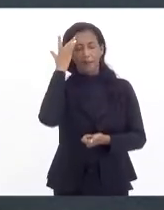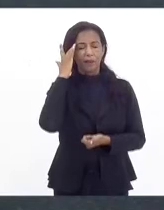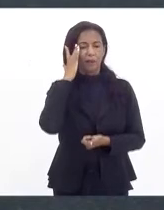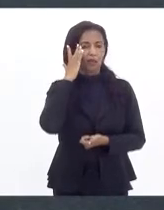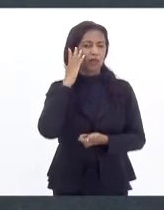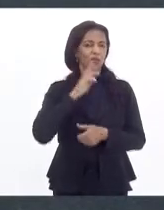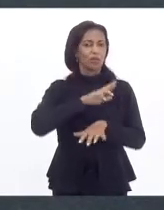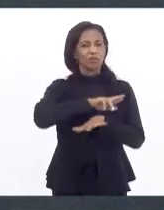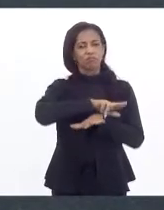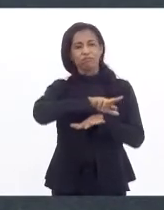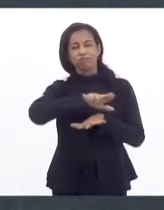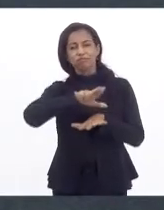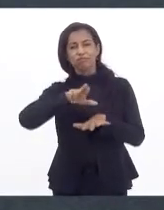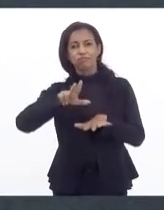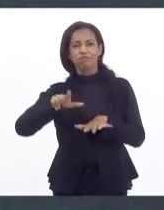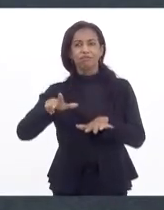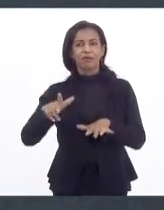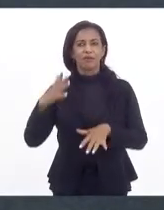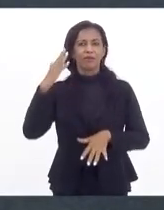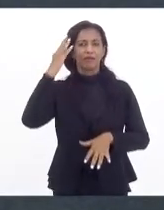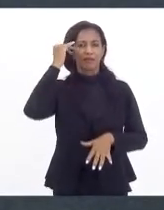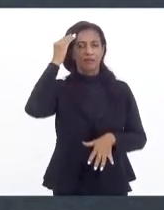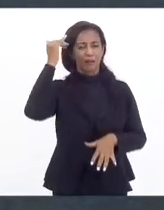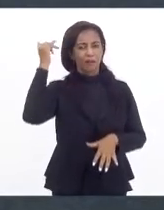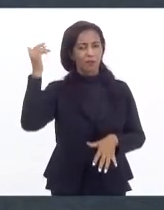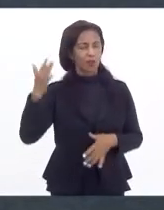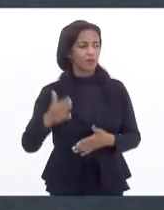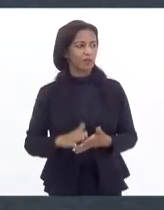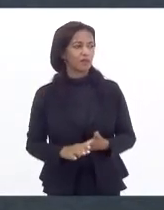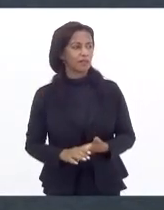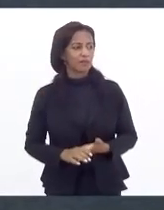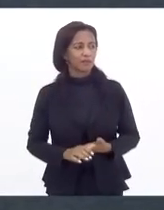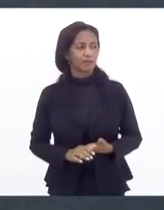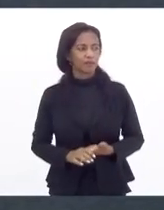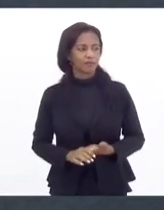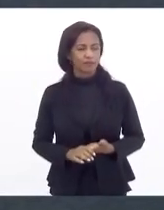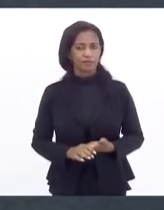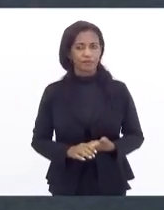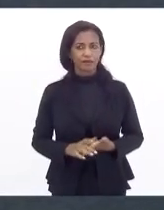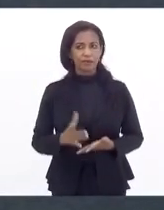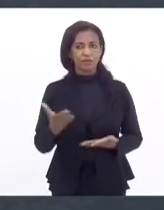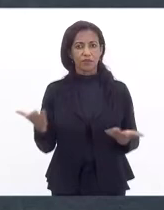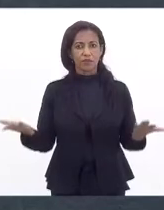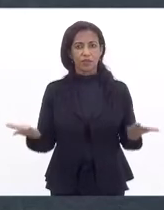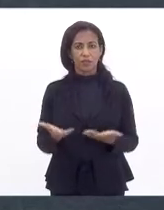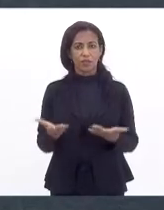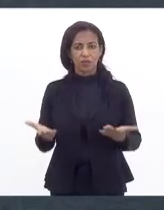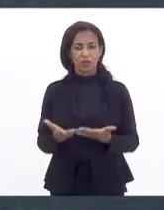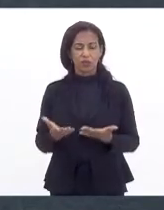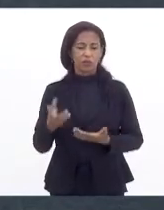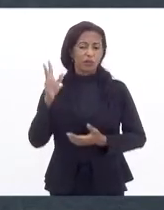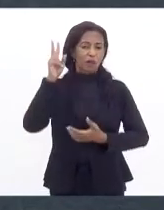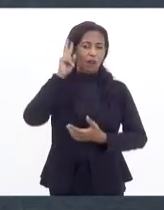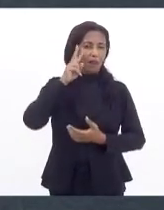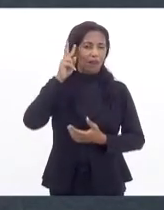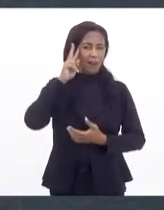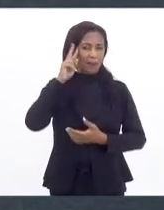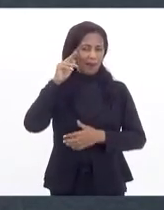passagens de várias pessoas que ali hoje ficam sendo